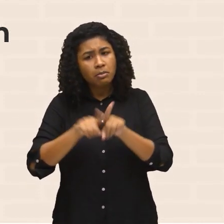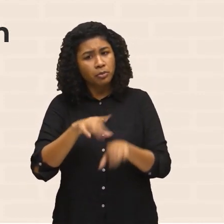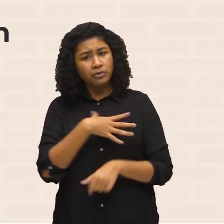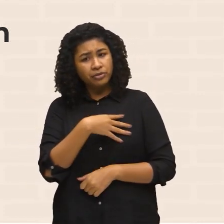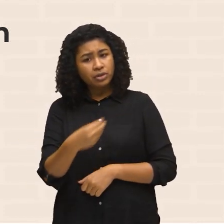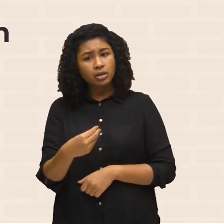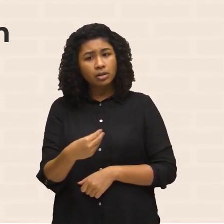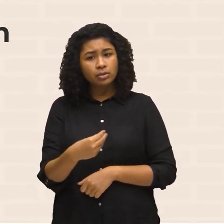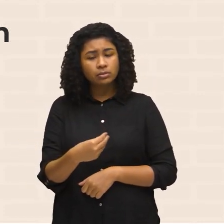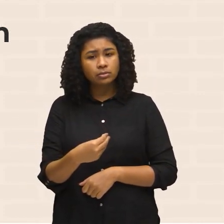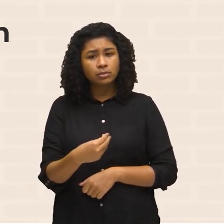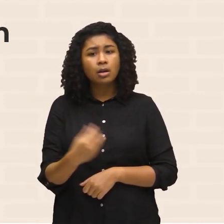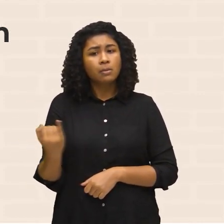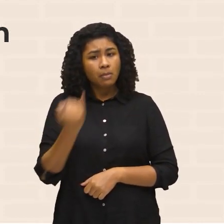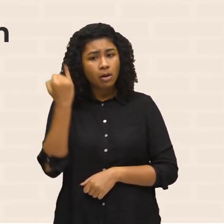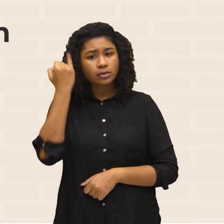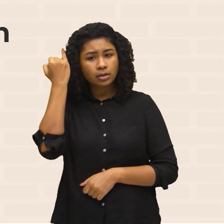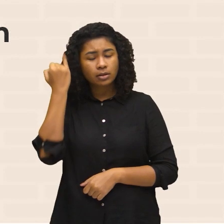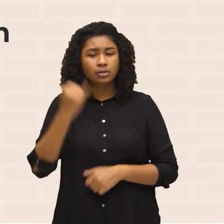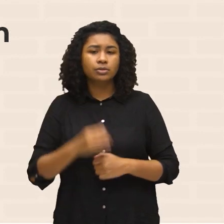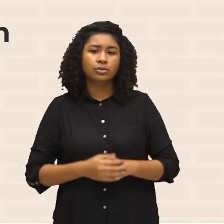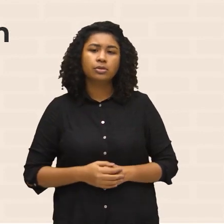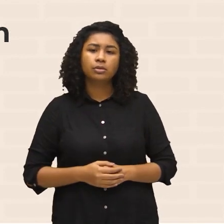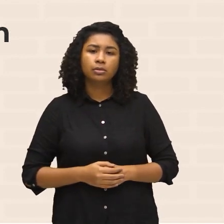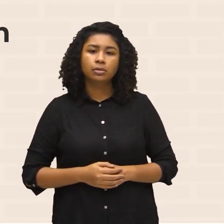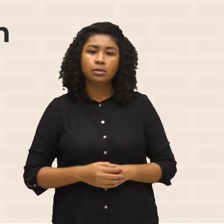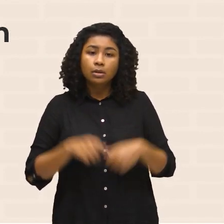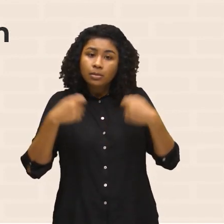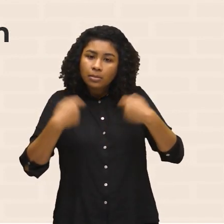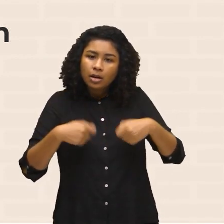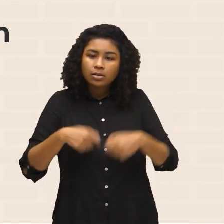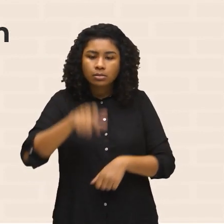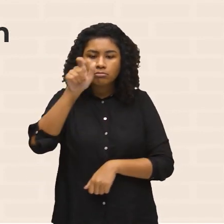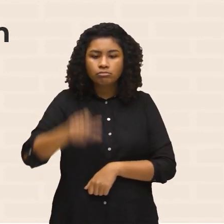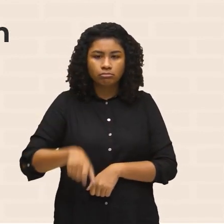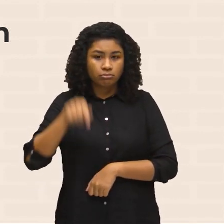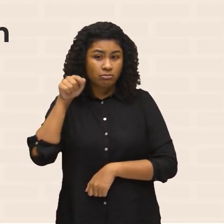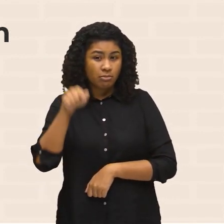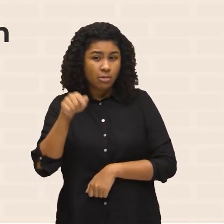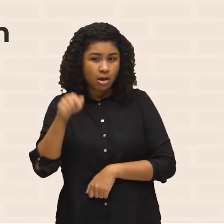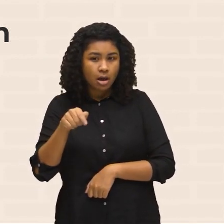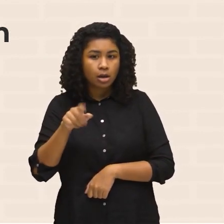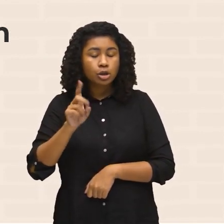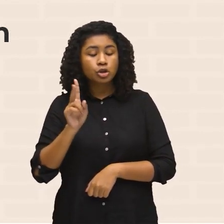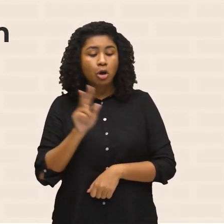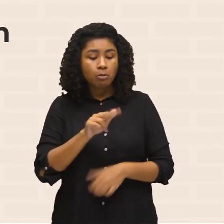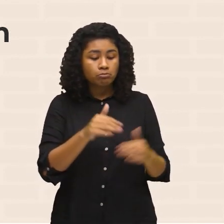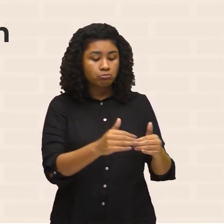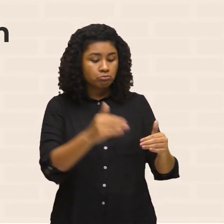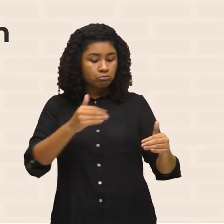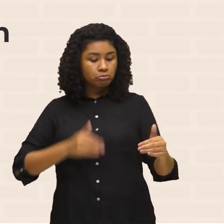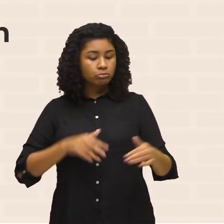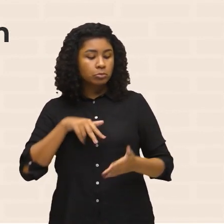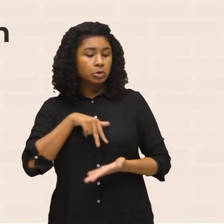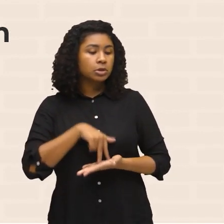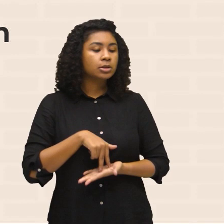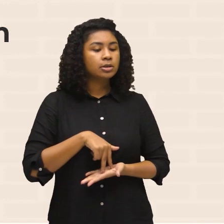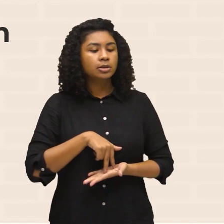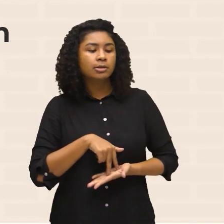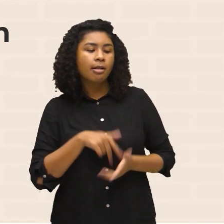É necessário conscientizar aquele que assiste ao bullying, que